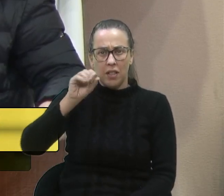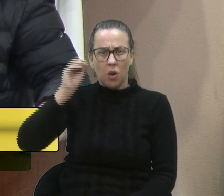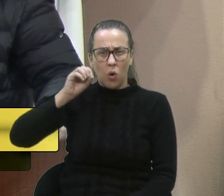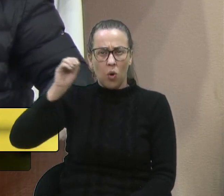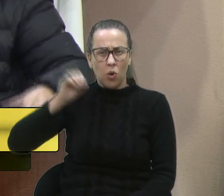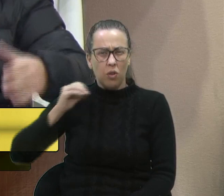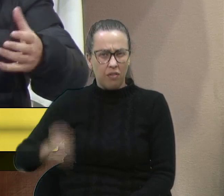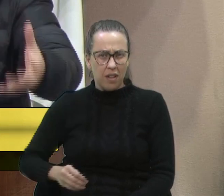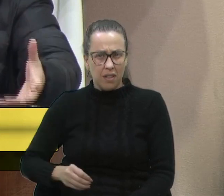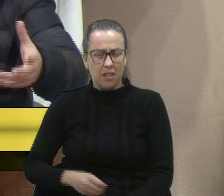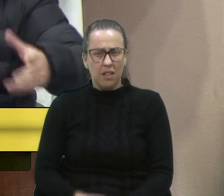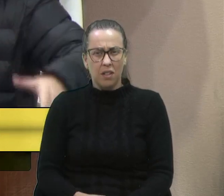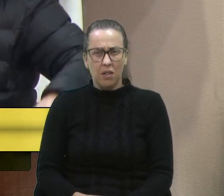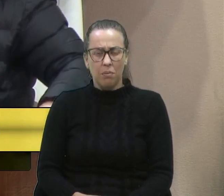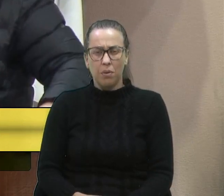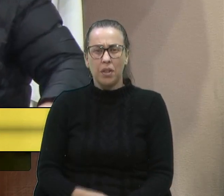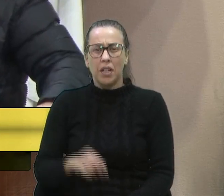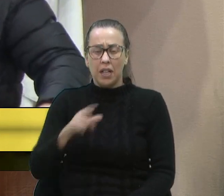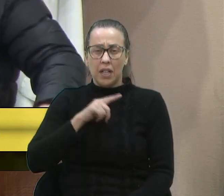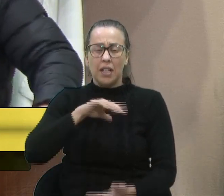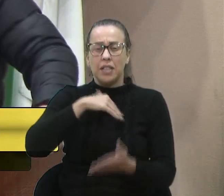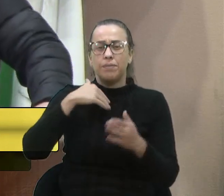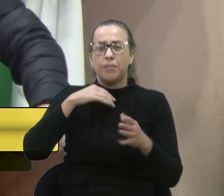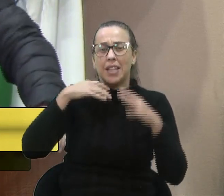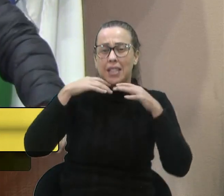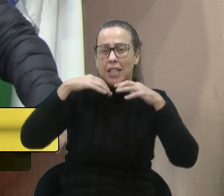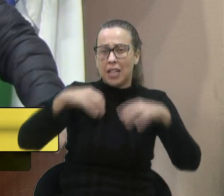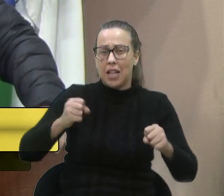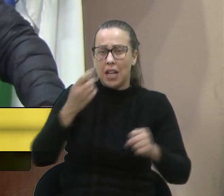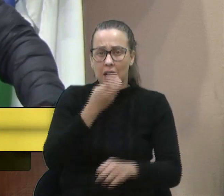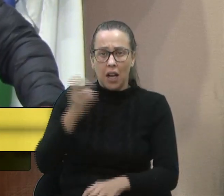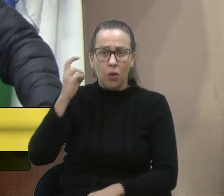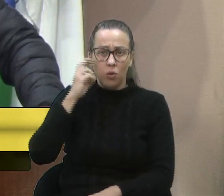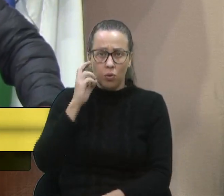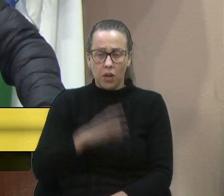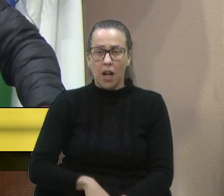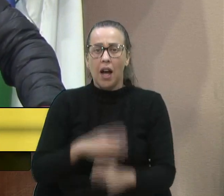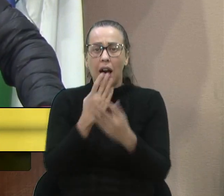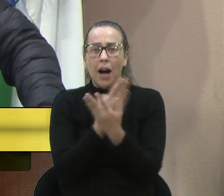tivesse essa ocupação feita pela Secretaria da Cultura? A Biblioteca da Estação Férrea.